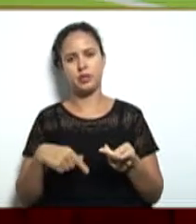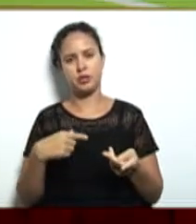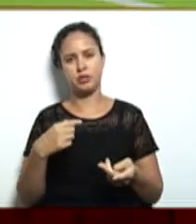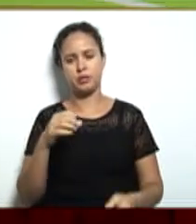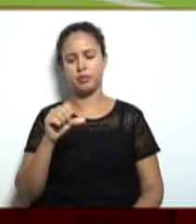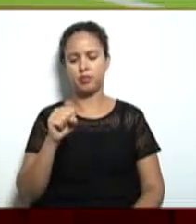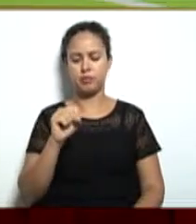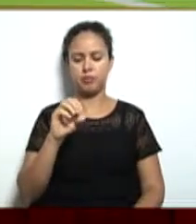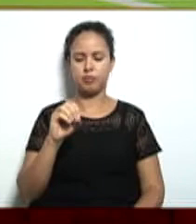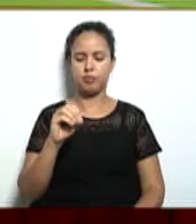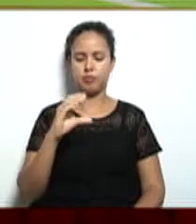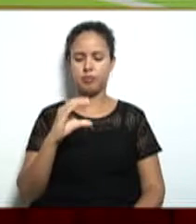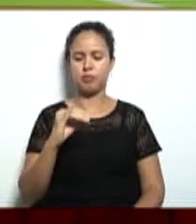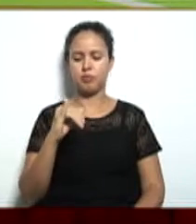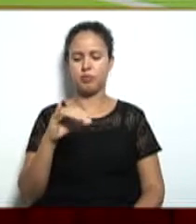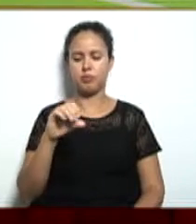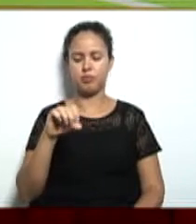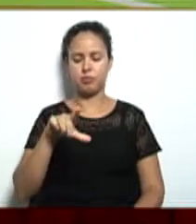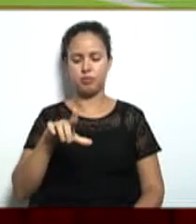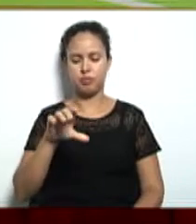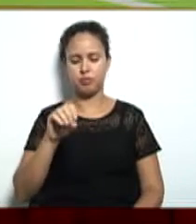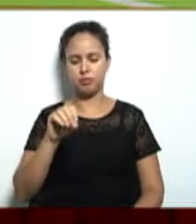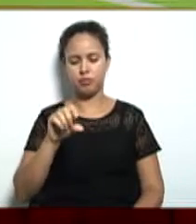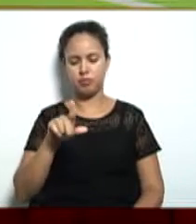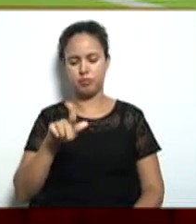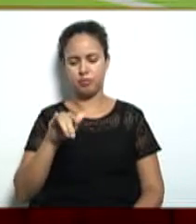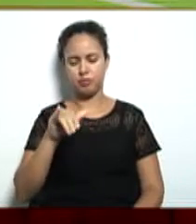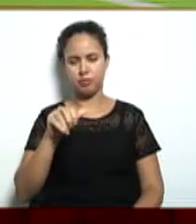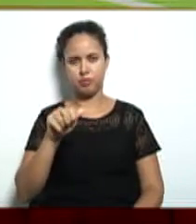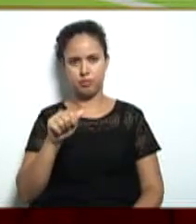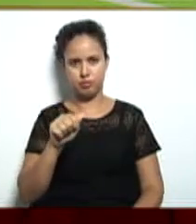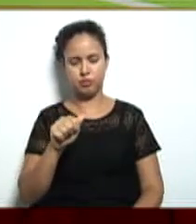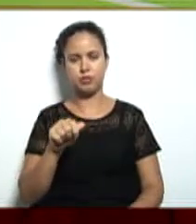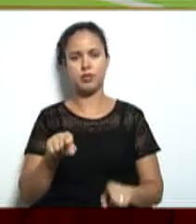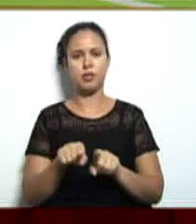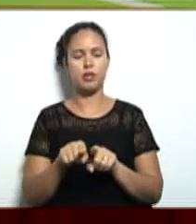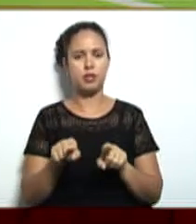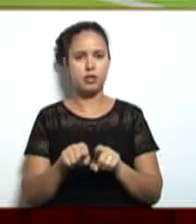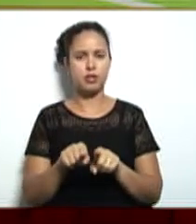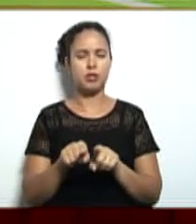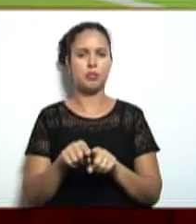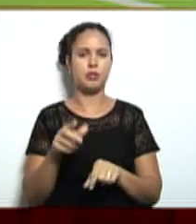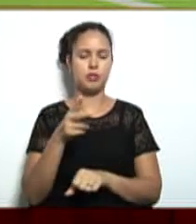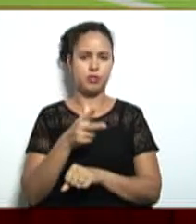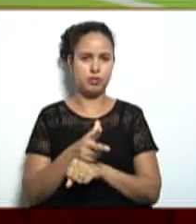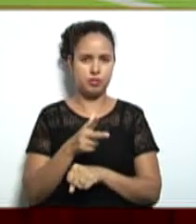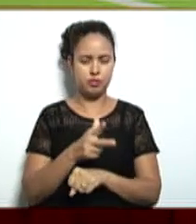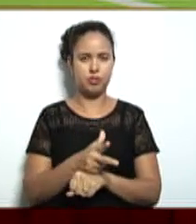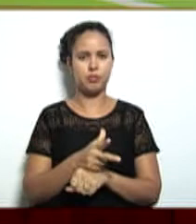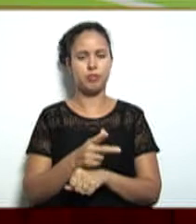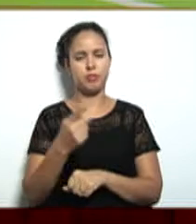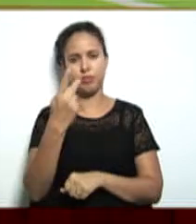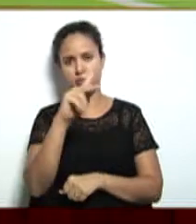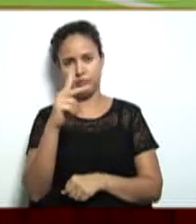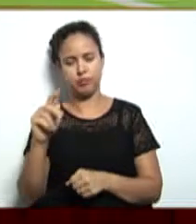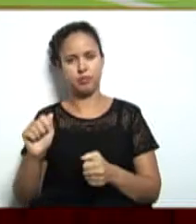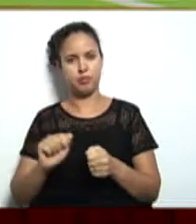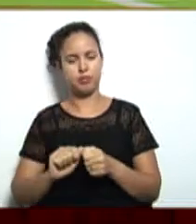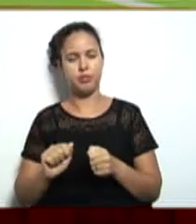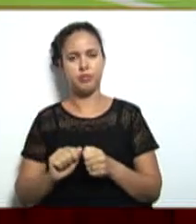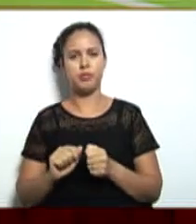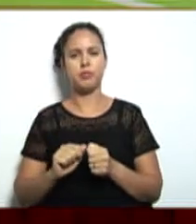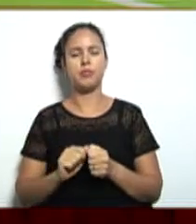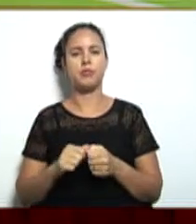muito interessante. O projeto de produção do audiovisual, né? Dos vídeos que vocês realizaram. Então,